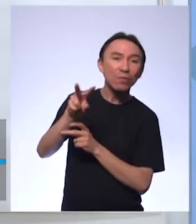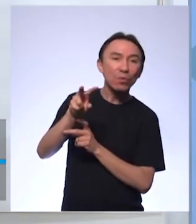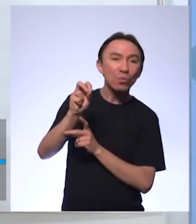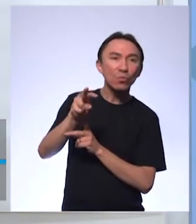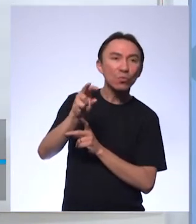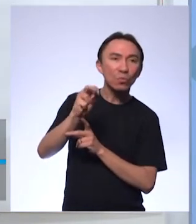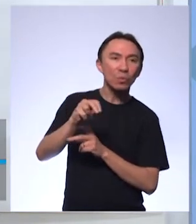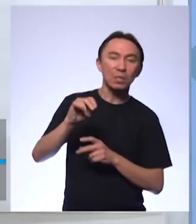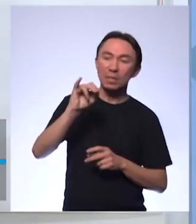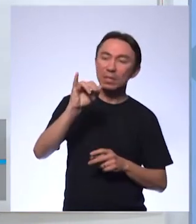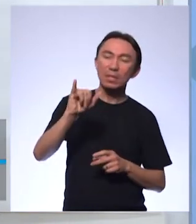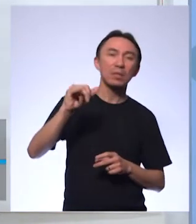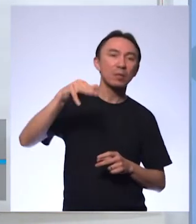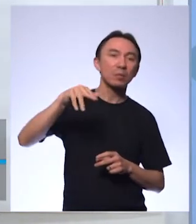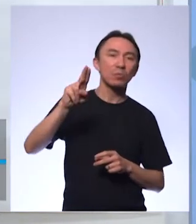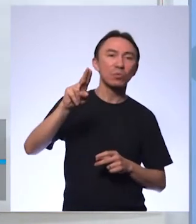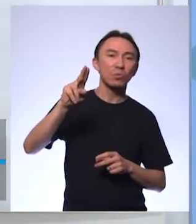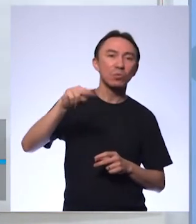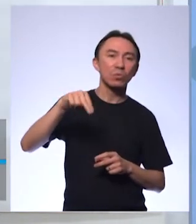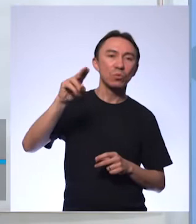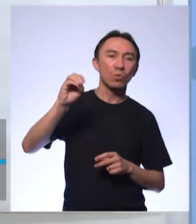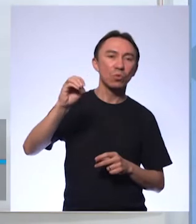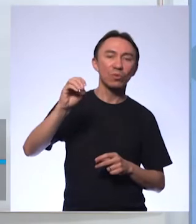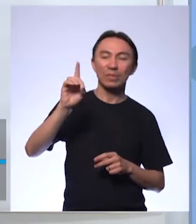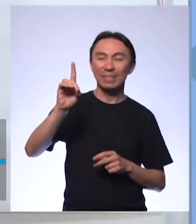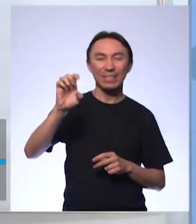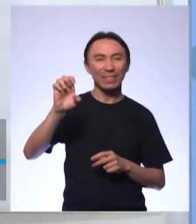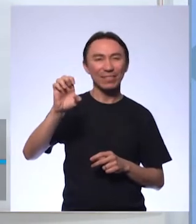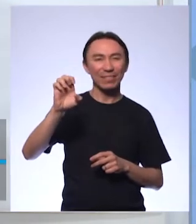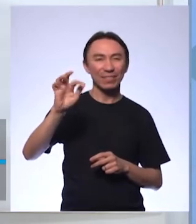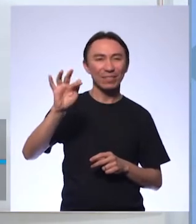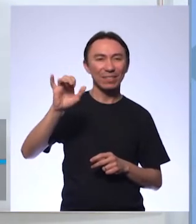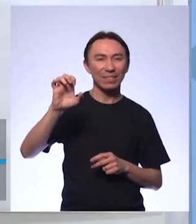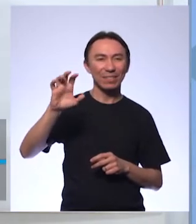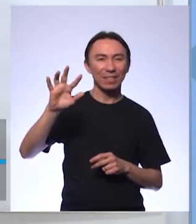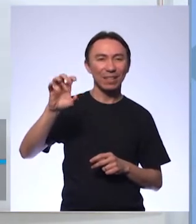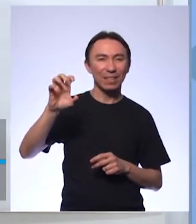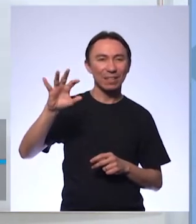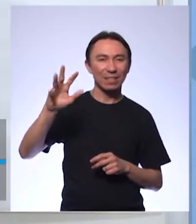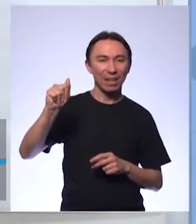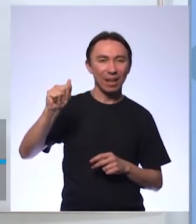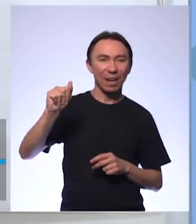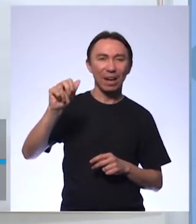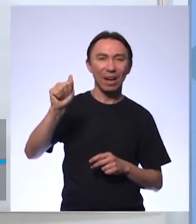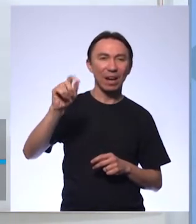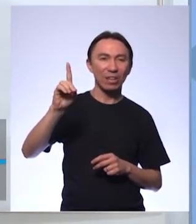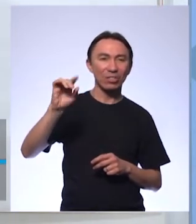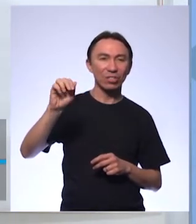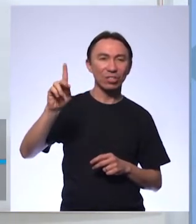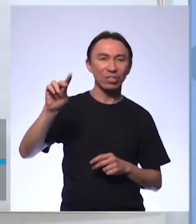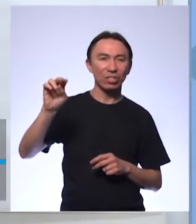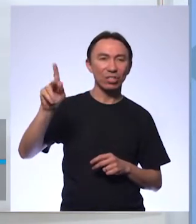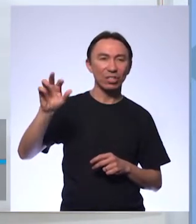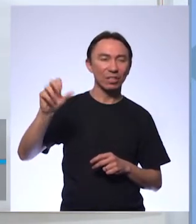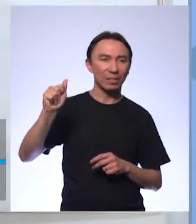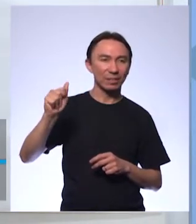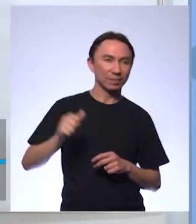imunodeficiência adquirida, tá? E o termo AIDS, que na verdade em português ficaria SIDA, é síndrome